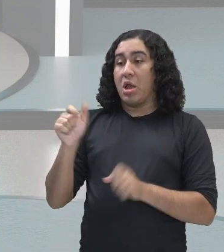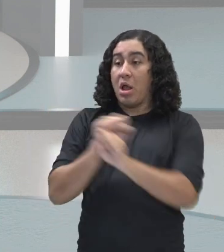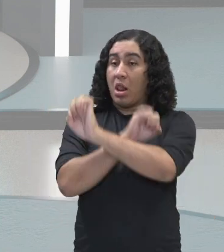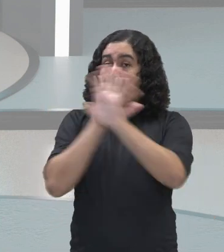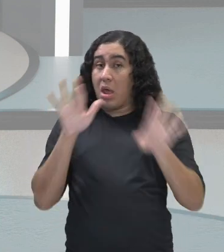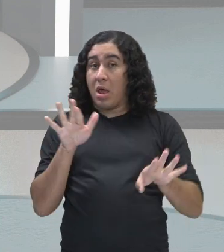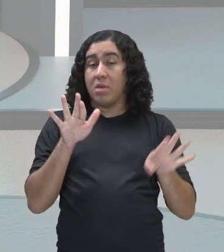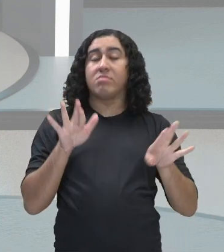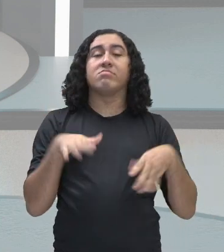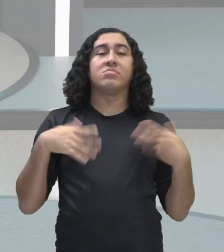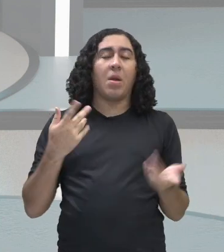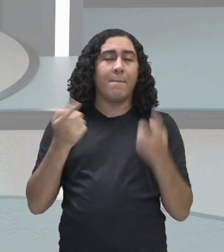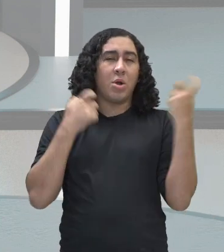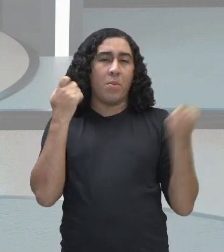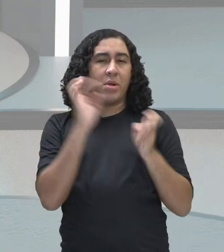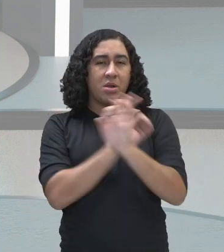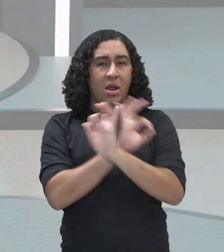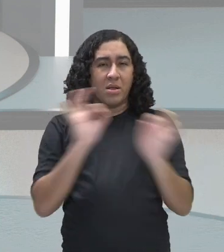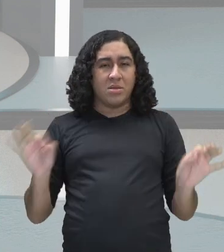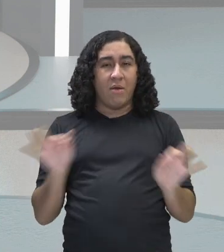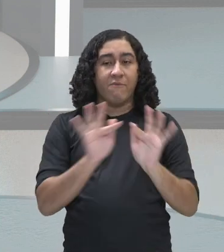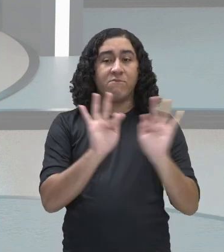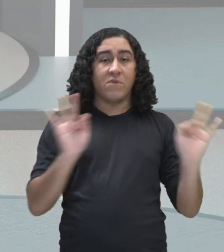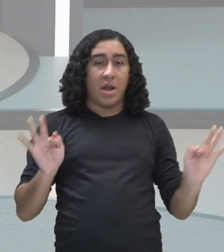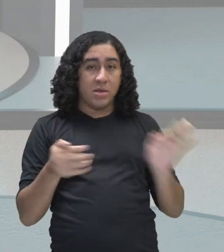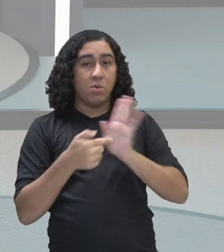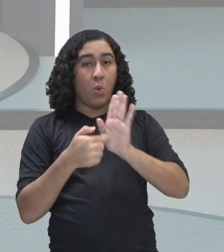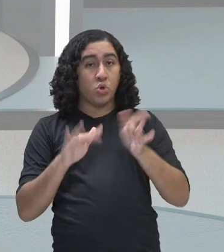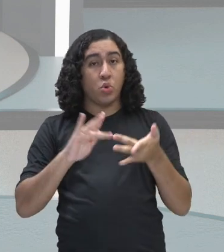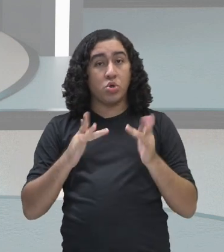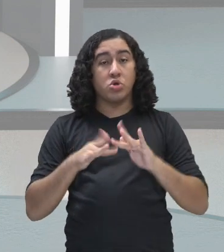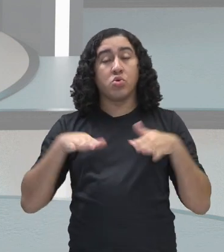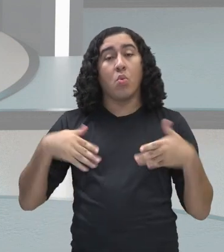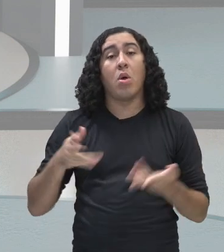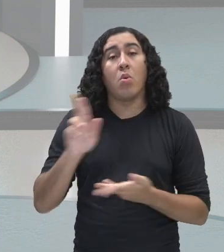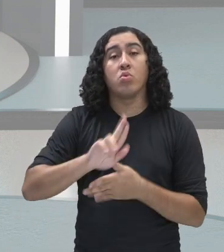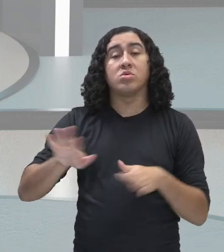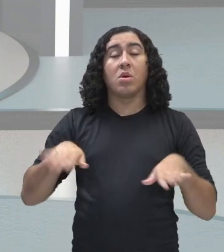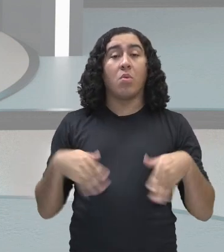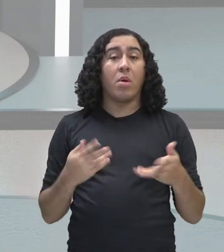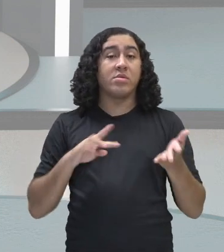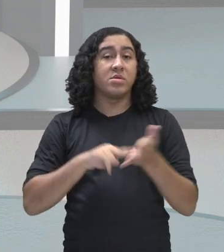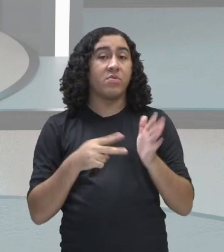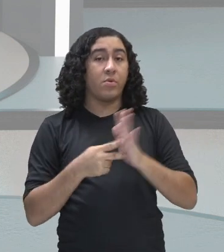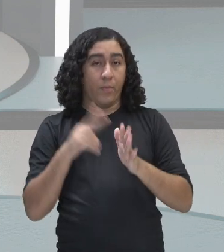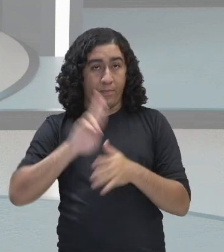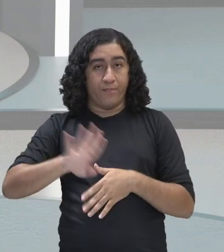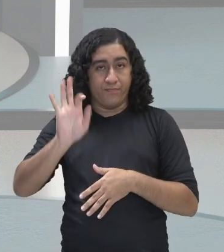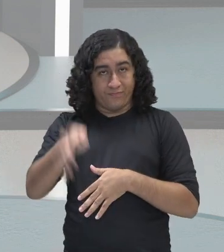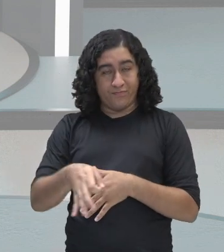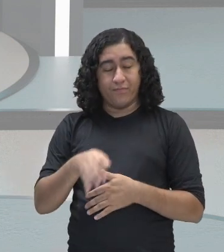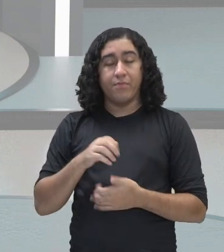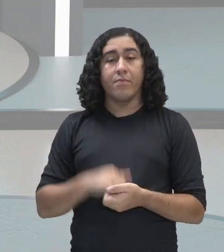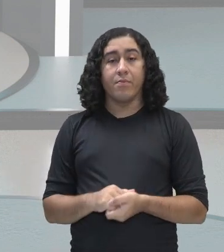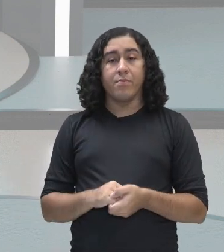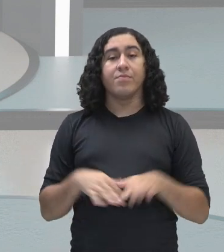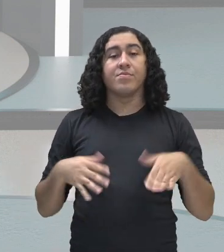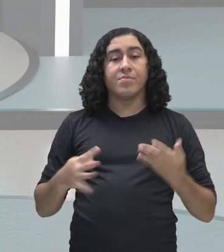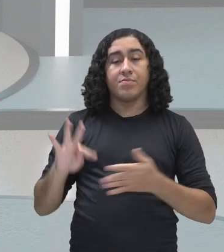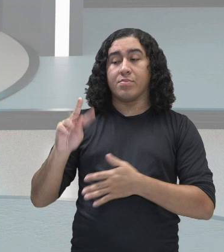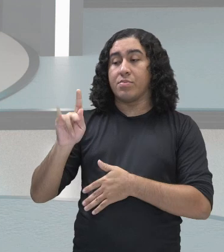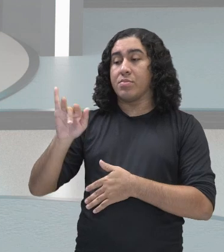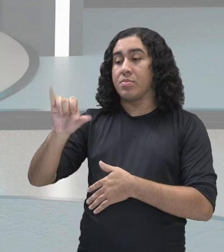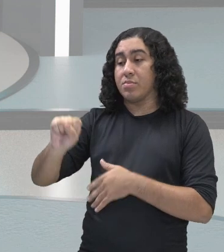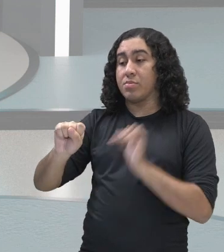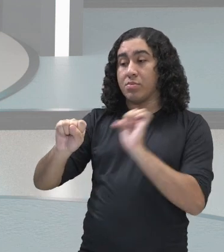se preocupe que o contexto vai indicar qual delas eu estou utilizando, qual o significado delas eu estou utilizando, tá bom? Então, this eu utilizo